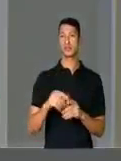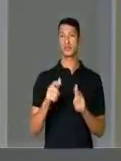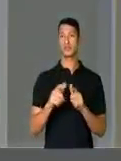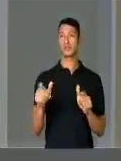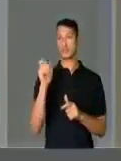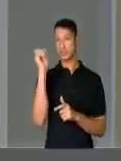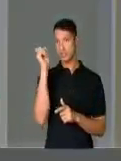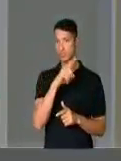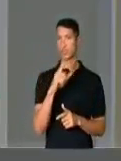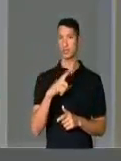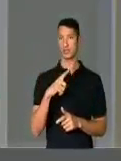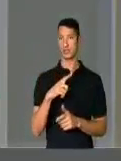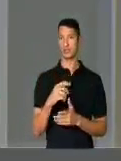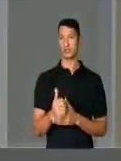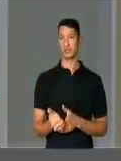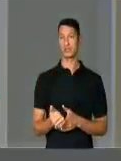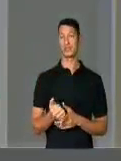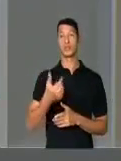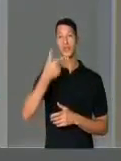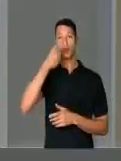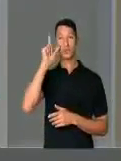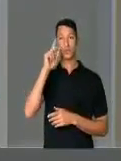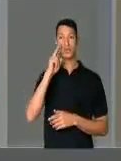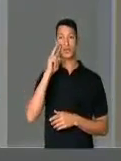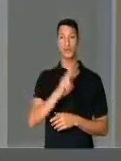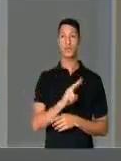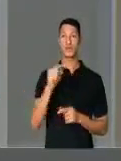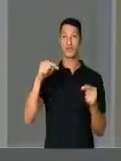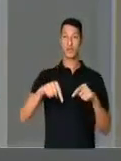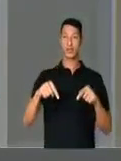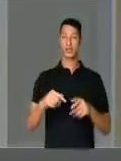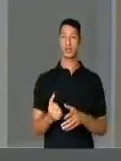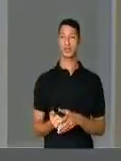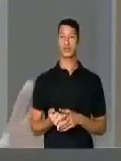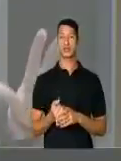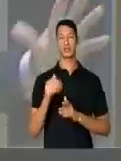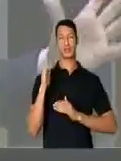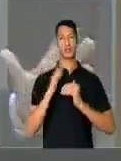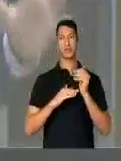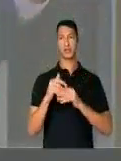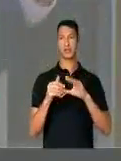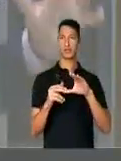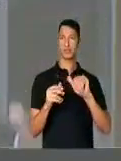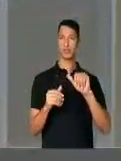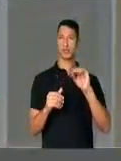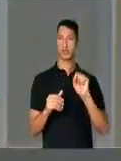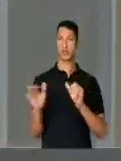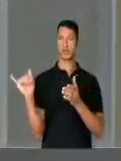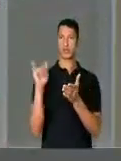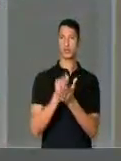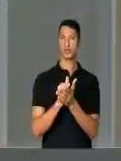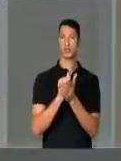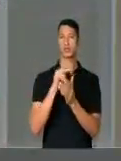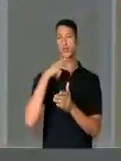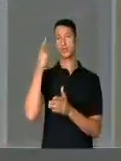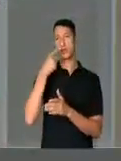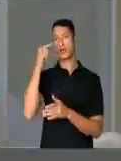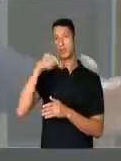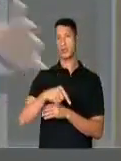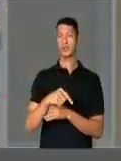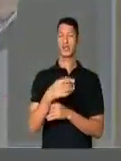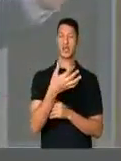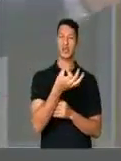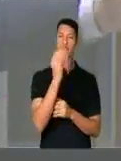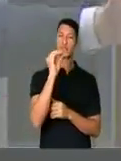em grande dificuldade. Ontem vimos aqui praticamente o caos instalado entre